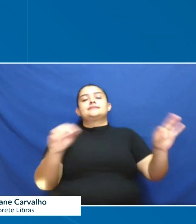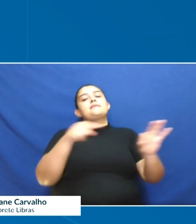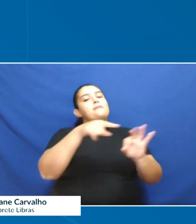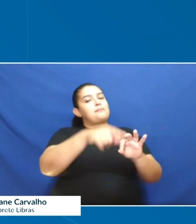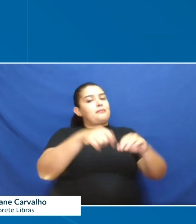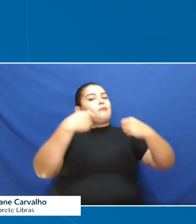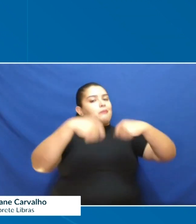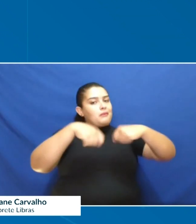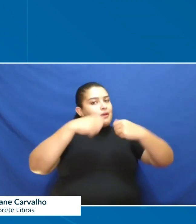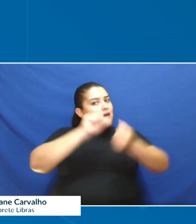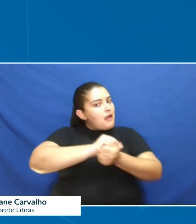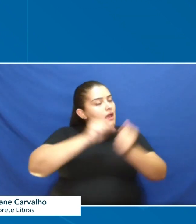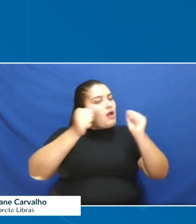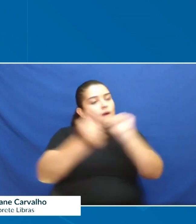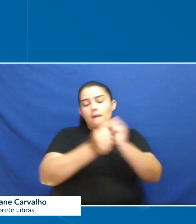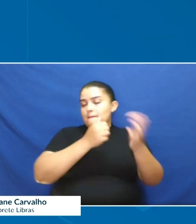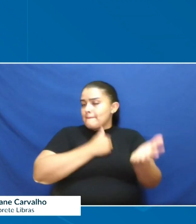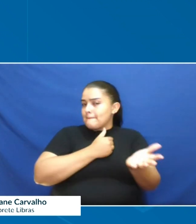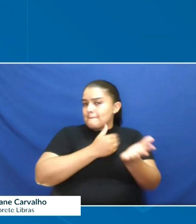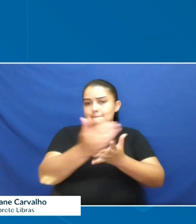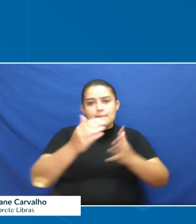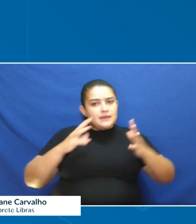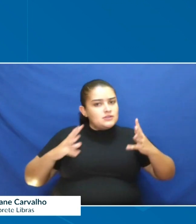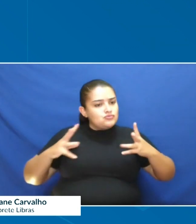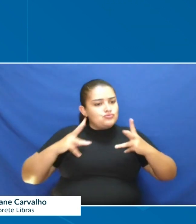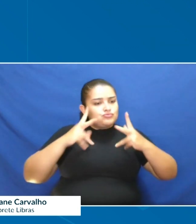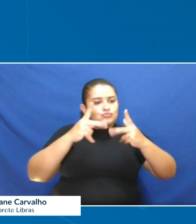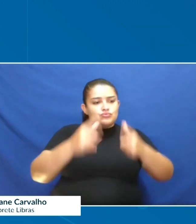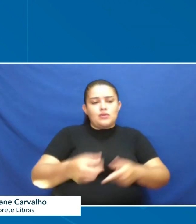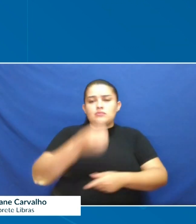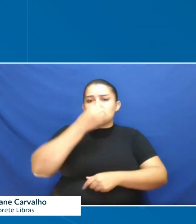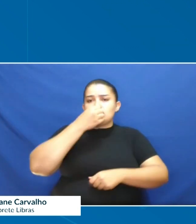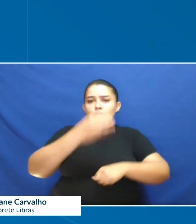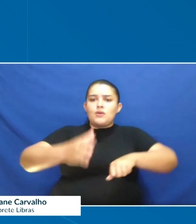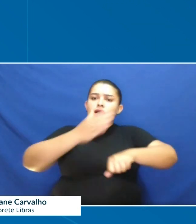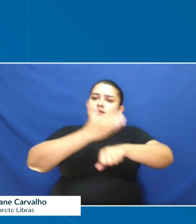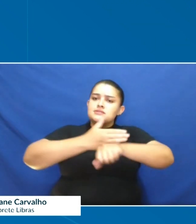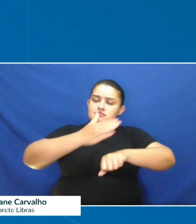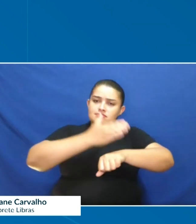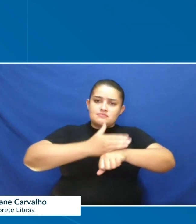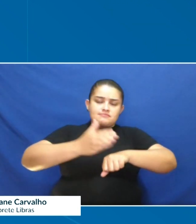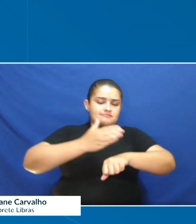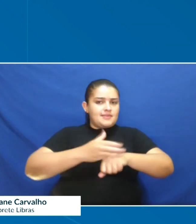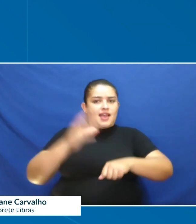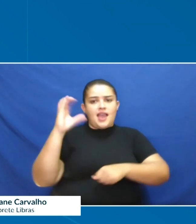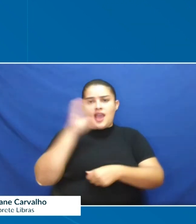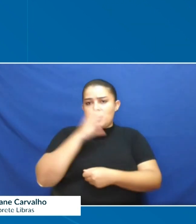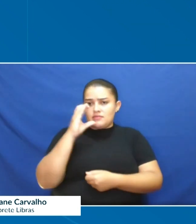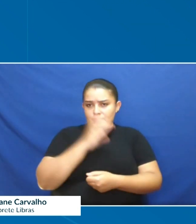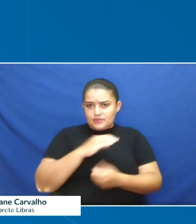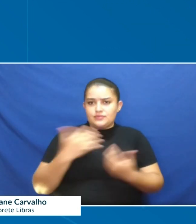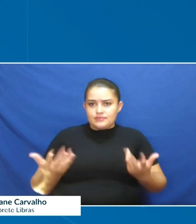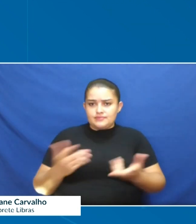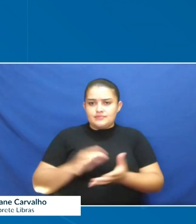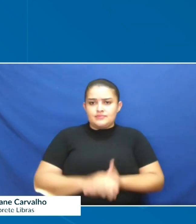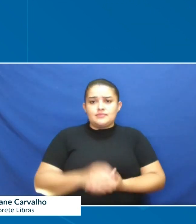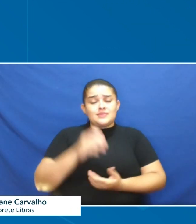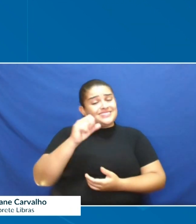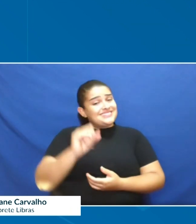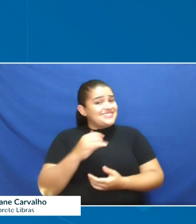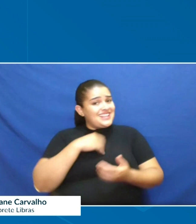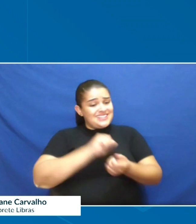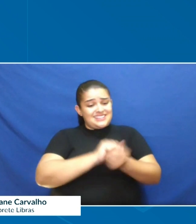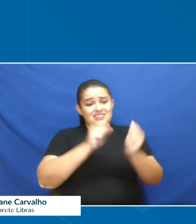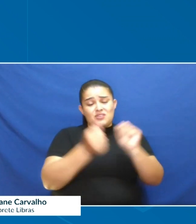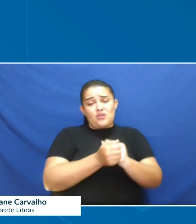tiveram que sair do zero para boas práticas de uma hora para outra. Porque ou ela se adaptava, ou o